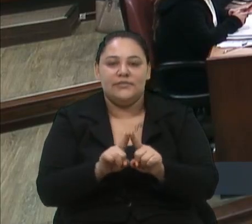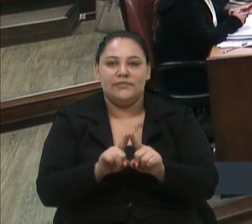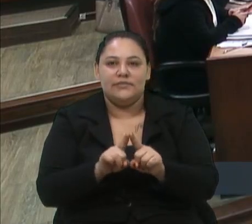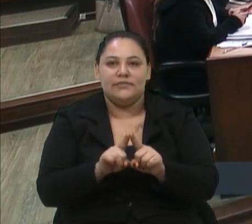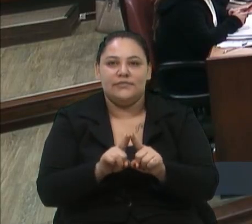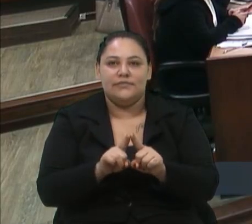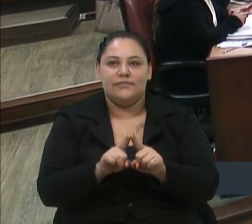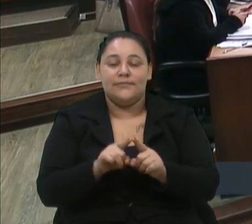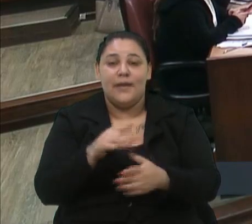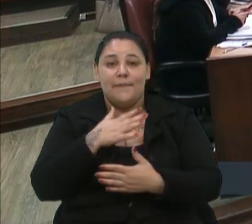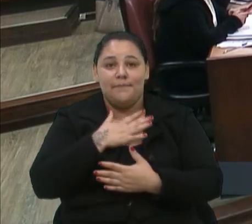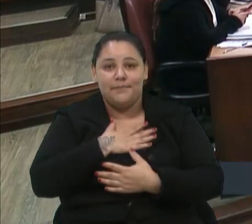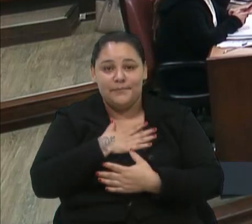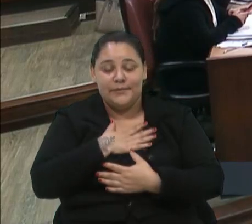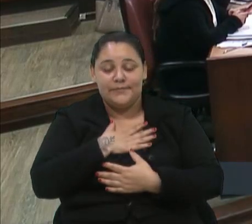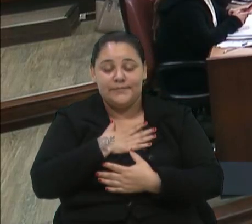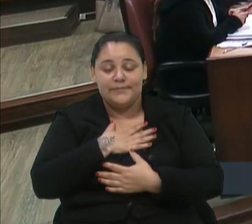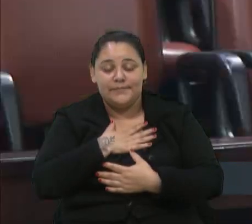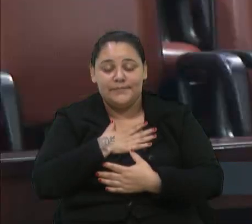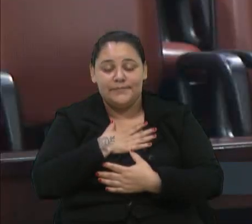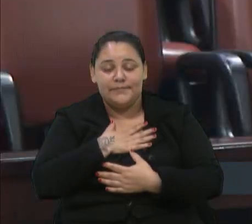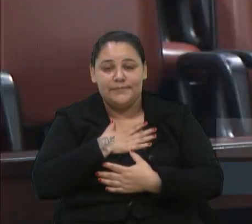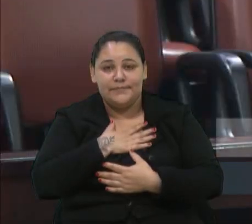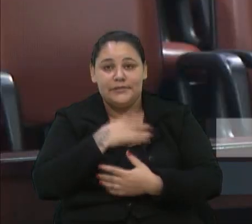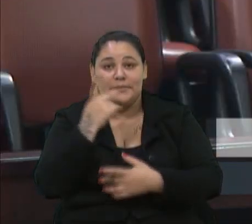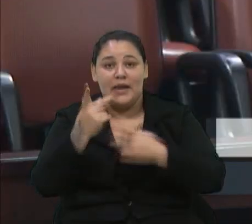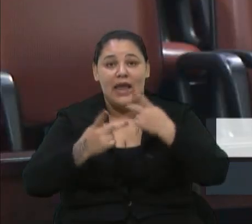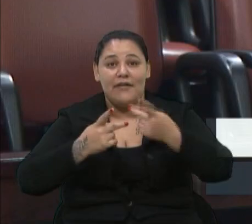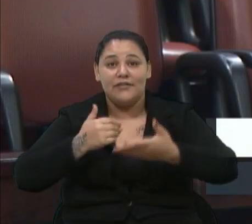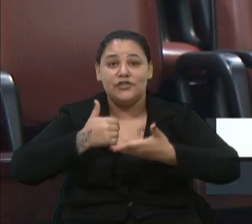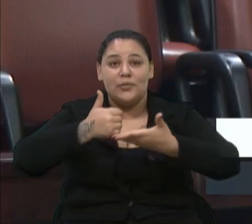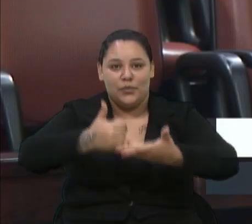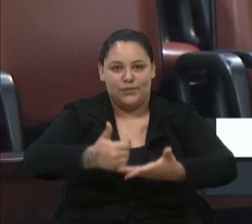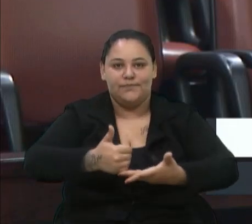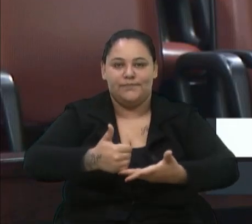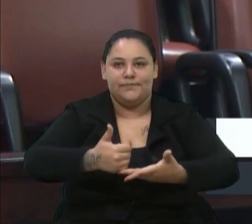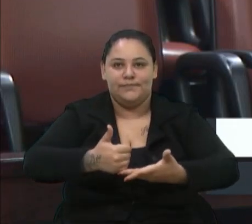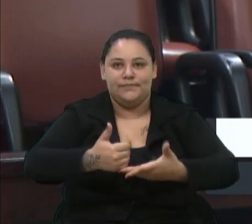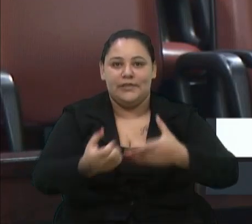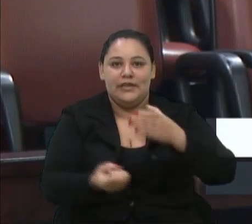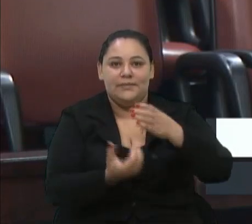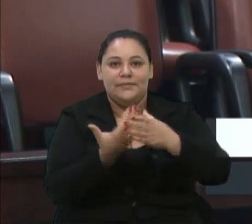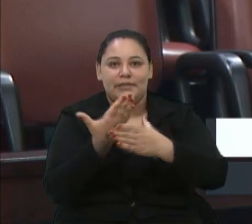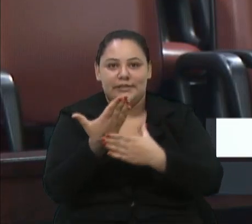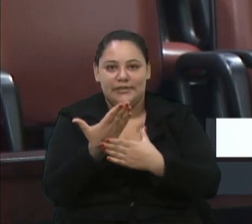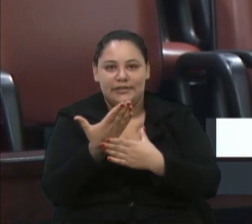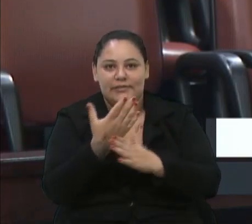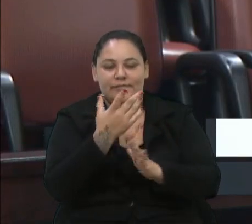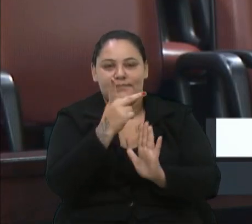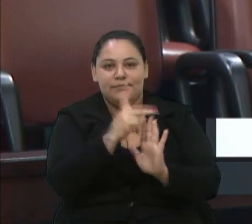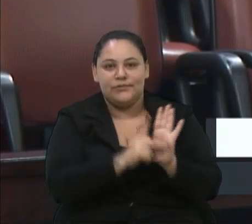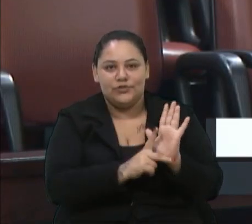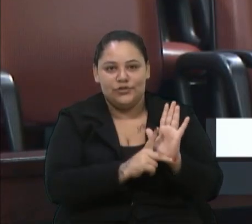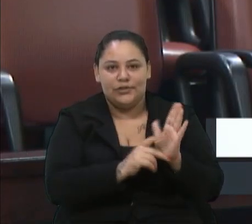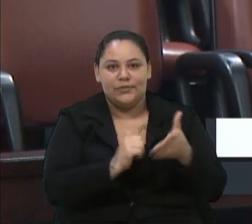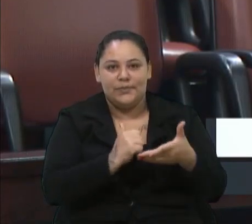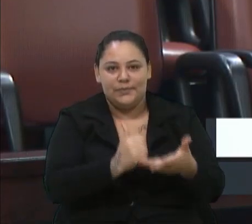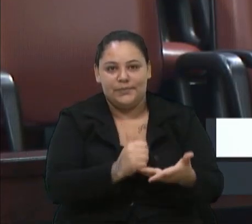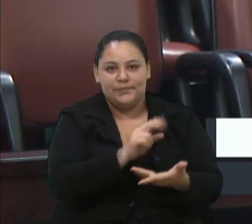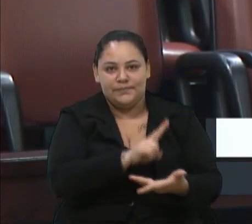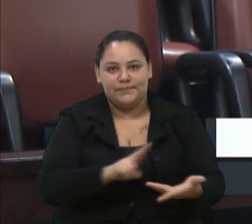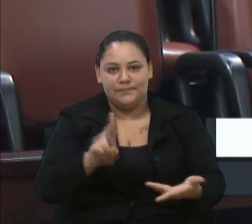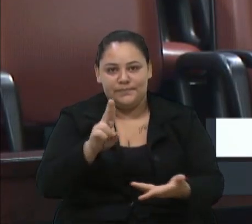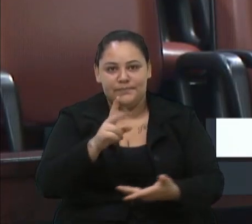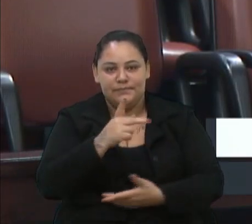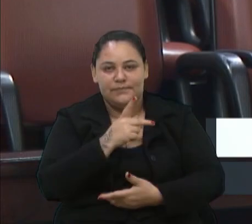a minha expressão de apoio à criação dessa frente parlamentar em defesa de uma universidade